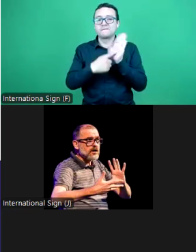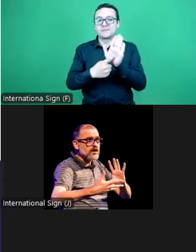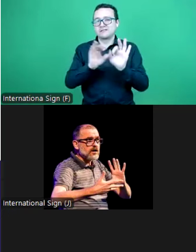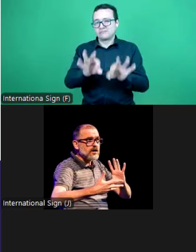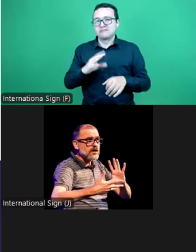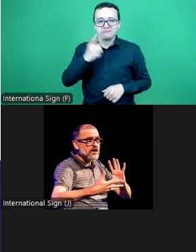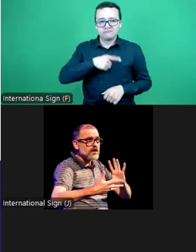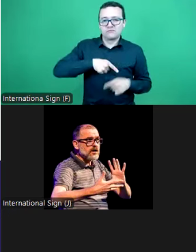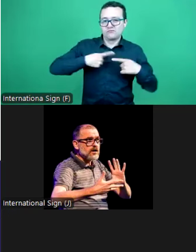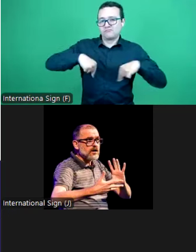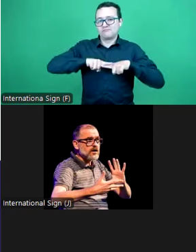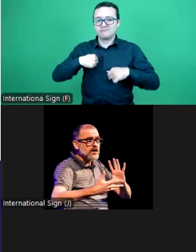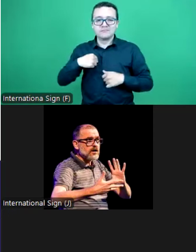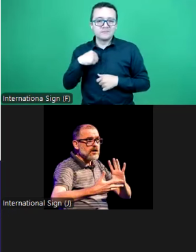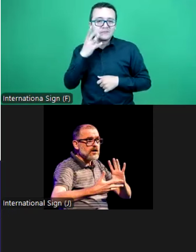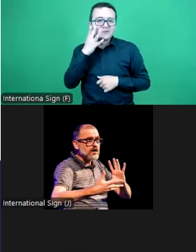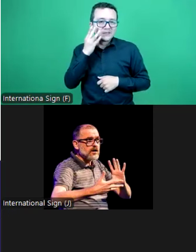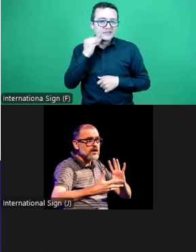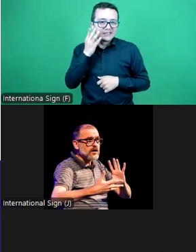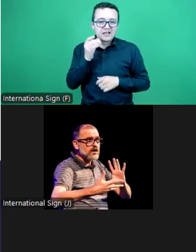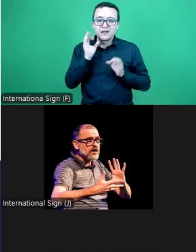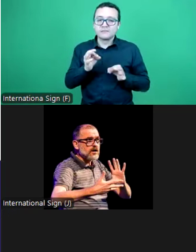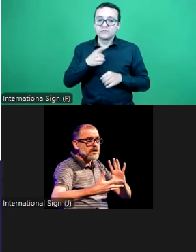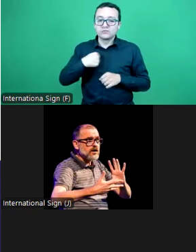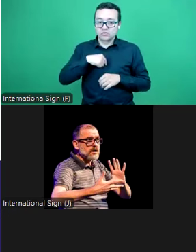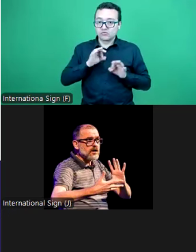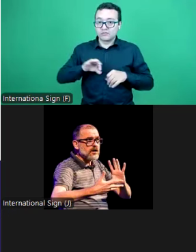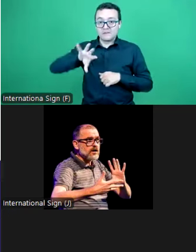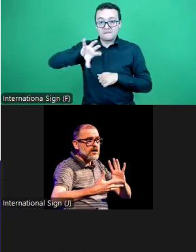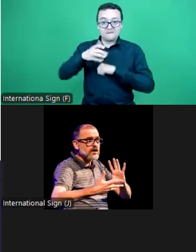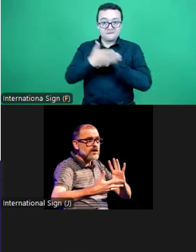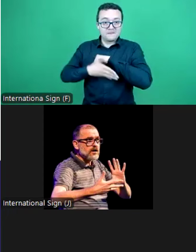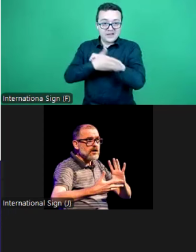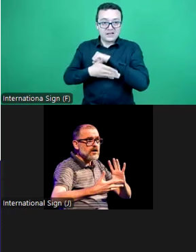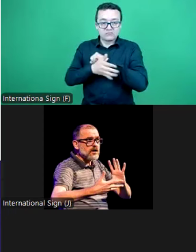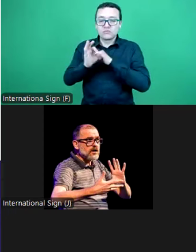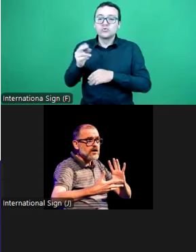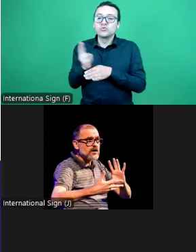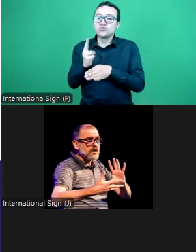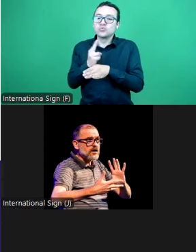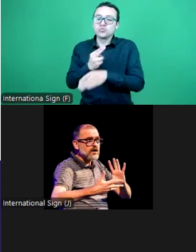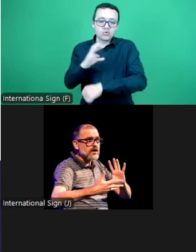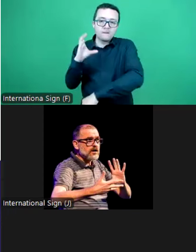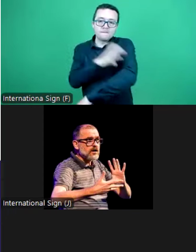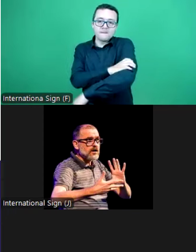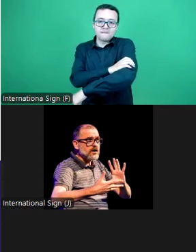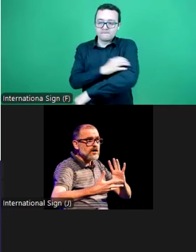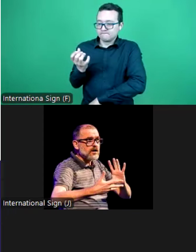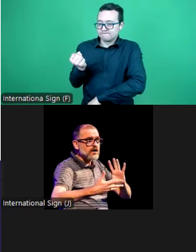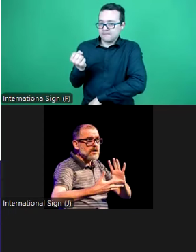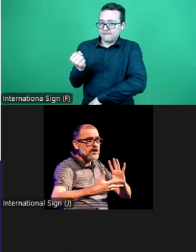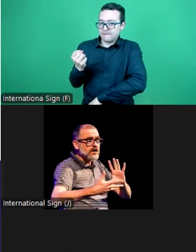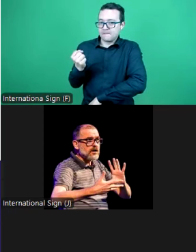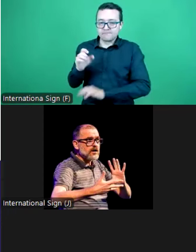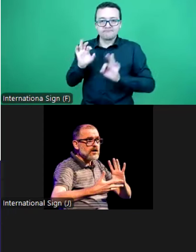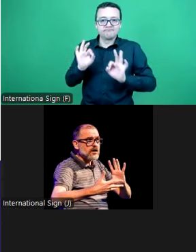Vamos apresentar a experiência que nós tivemos como país. A nossa